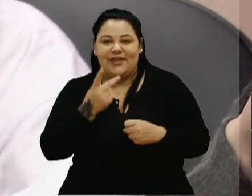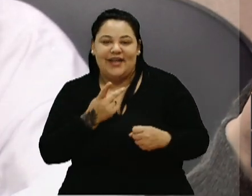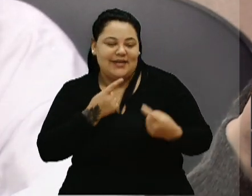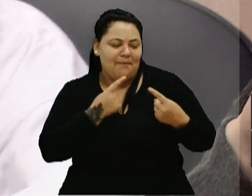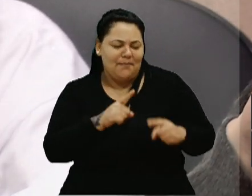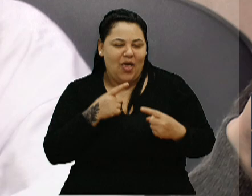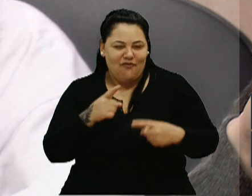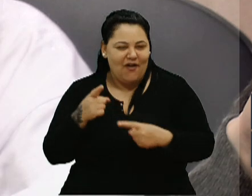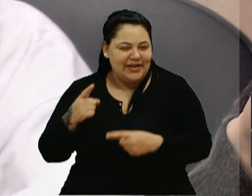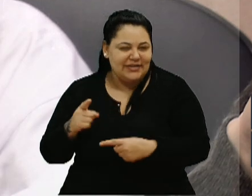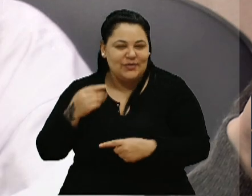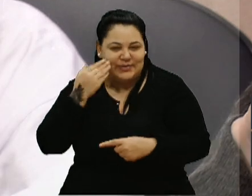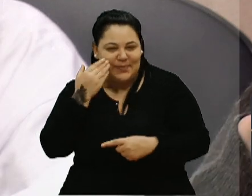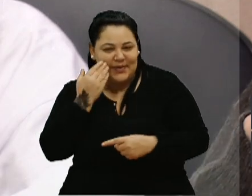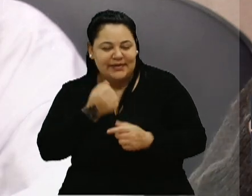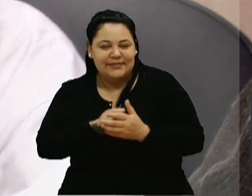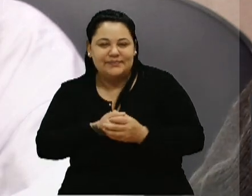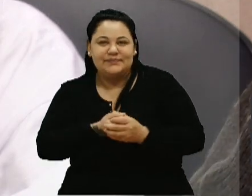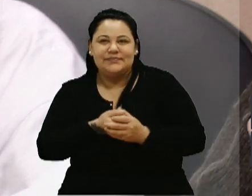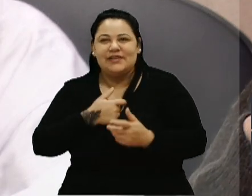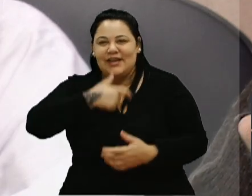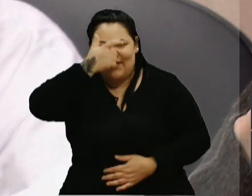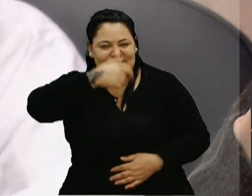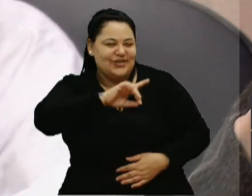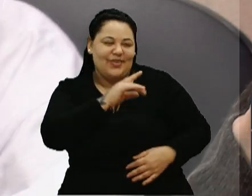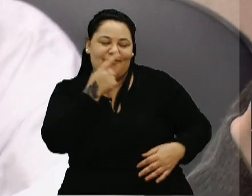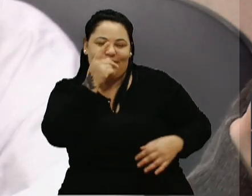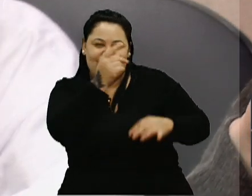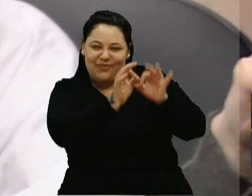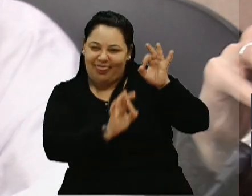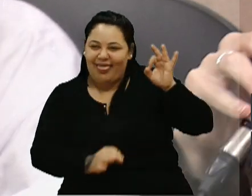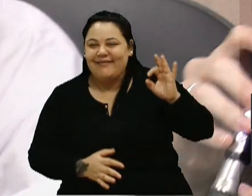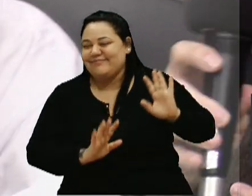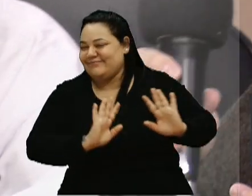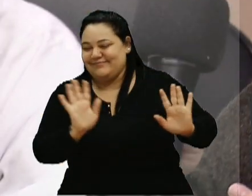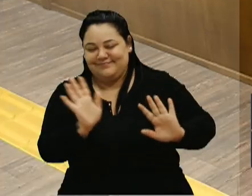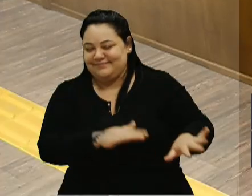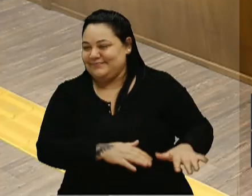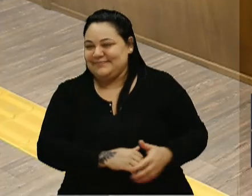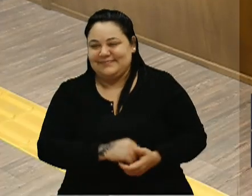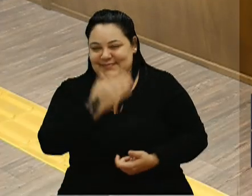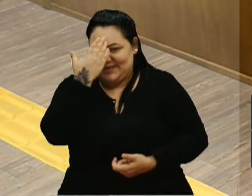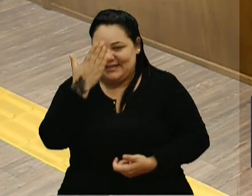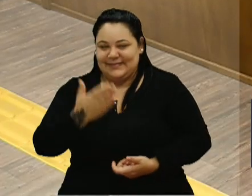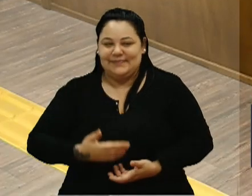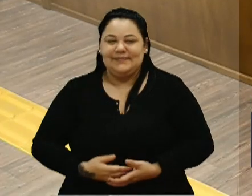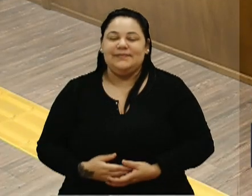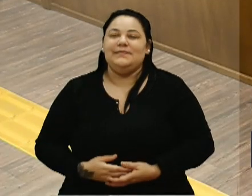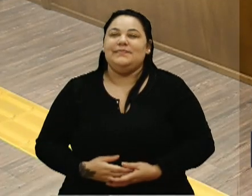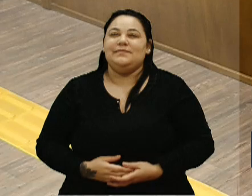provocativo, acho que é isso. Não vou me estender muito mais. Obrigado.